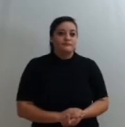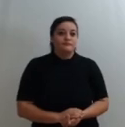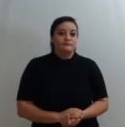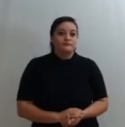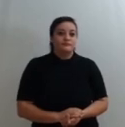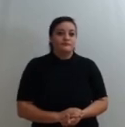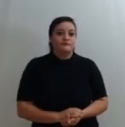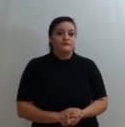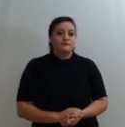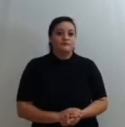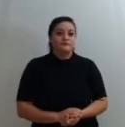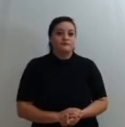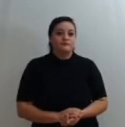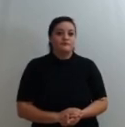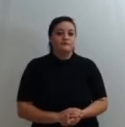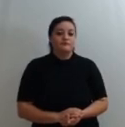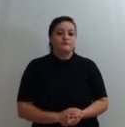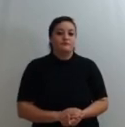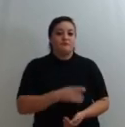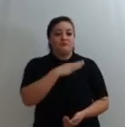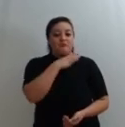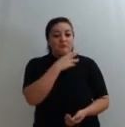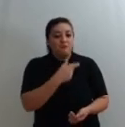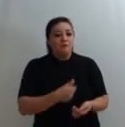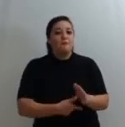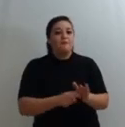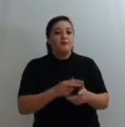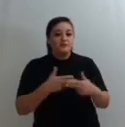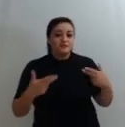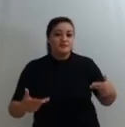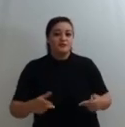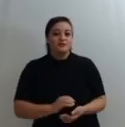e maus antecedentes. São duas